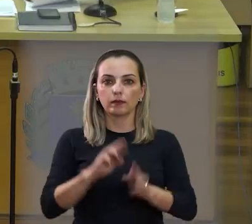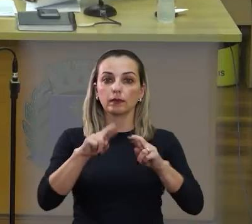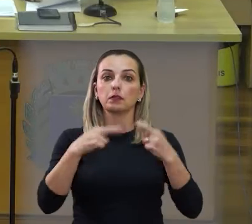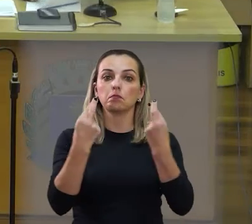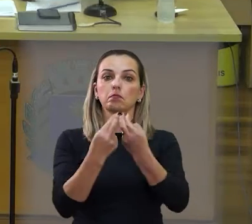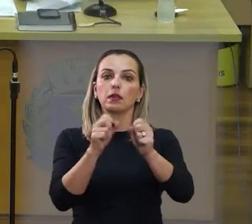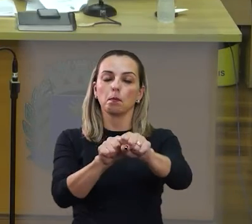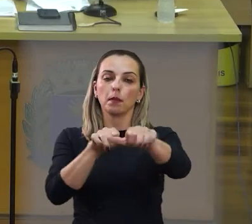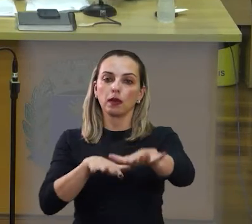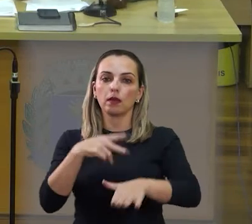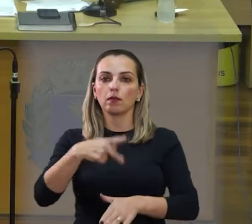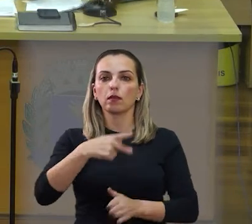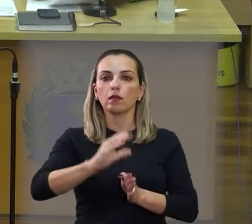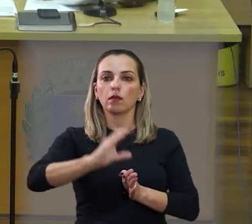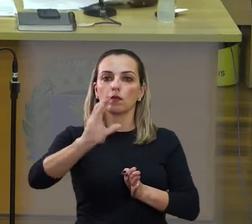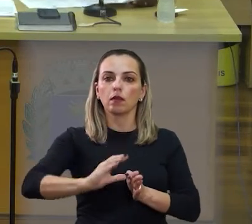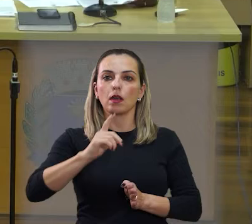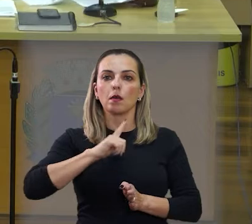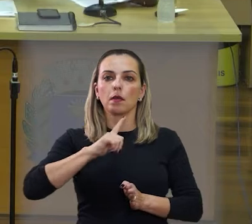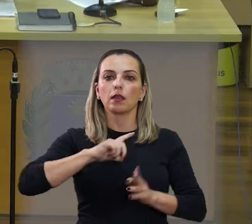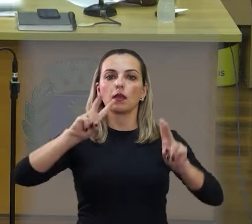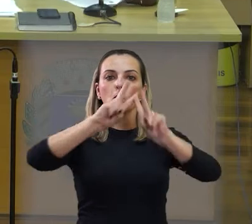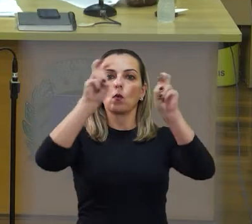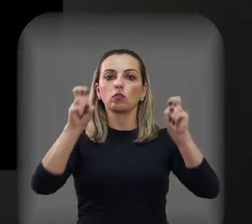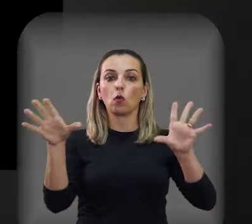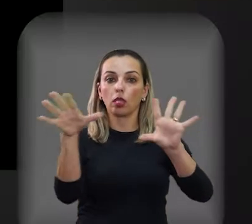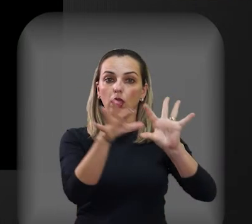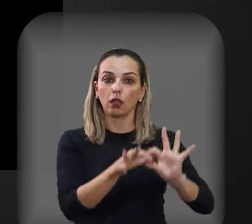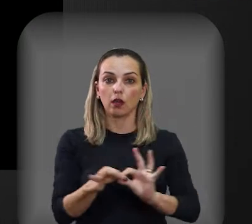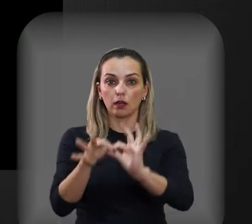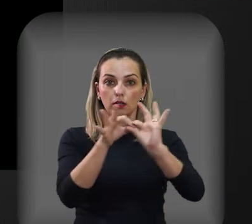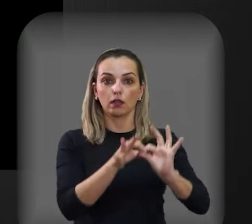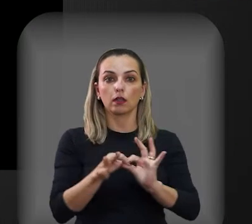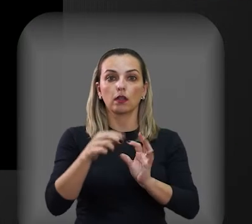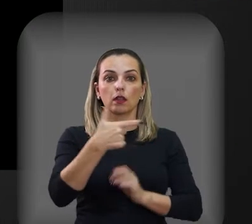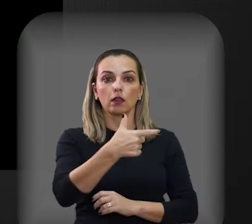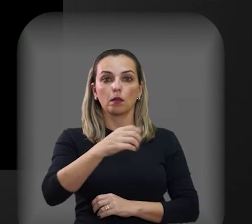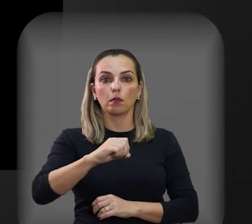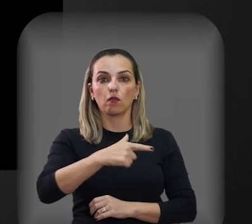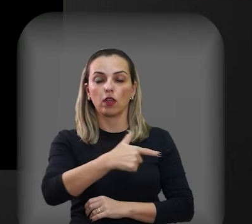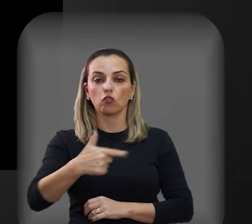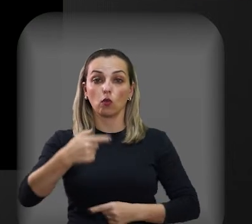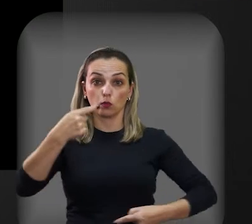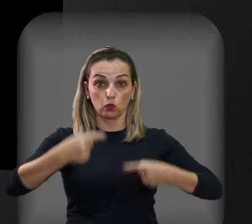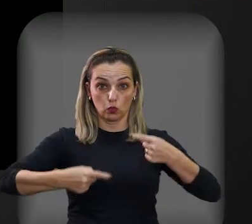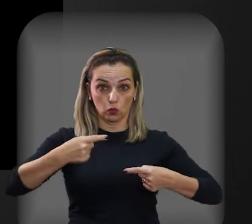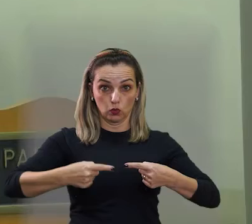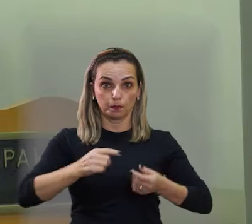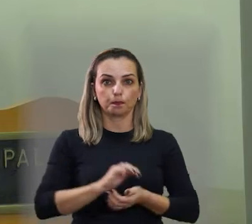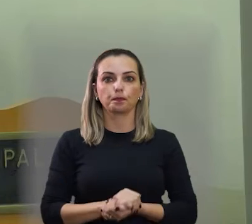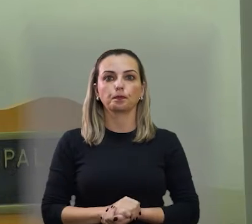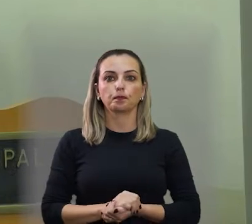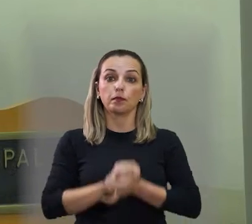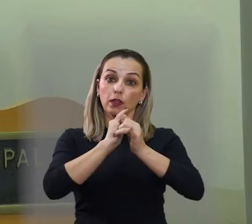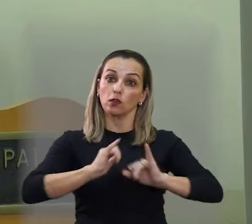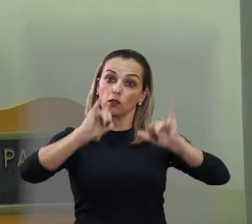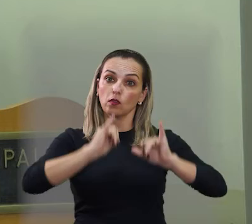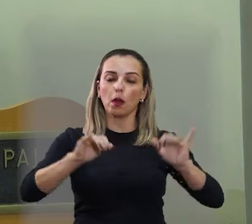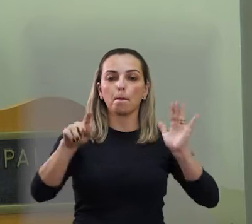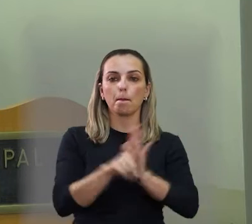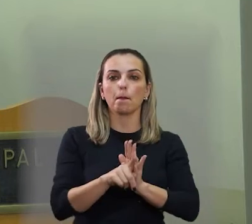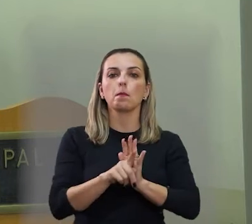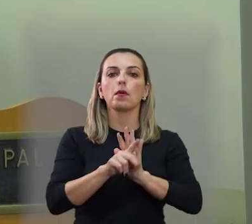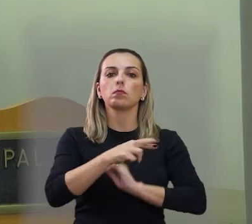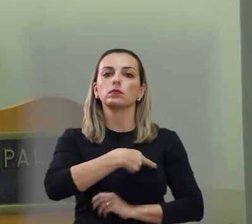e a Câmara realizou audiência pública para debater a Campanha da Fraternidade de 2022 Pela